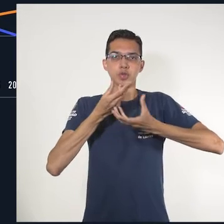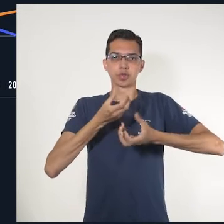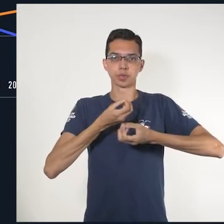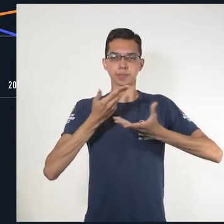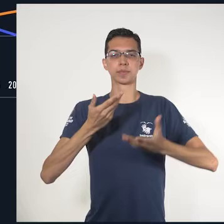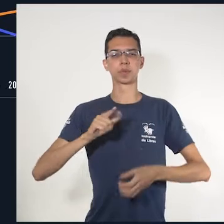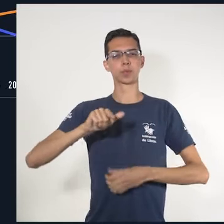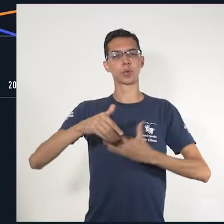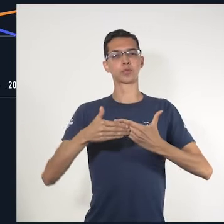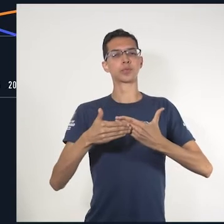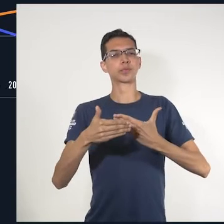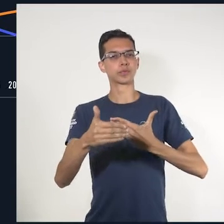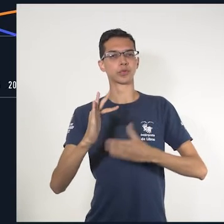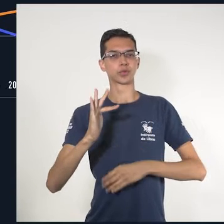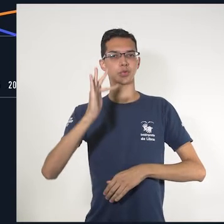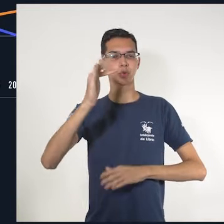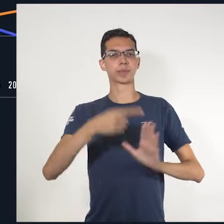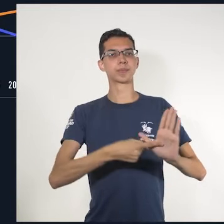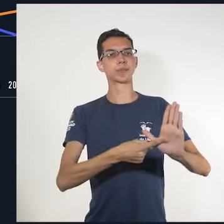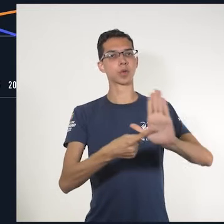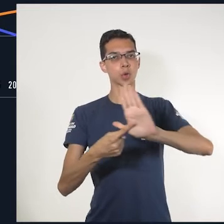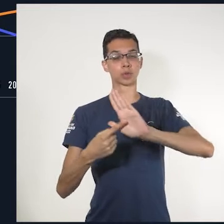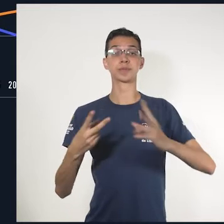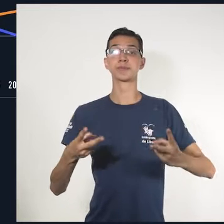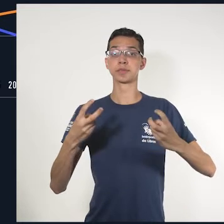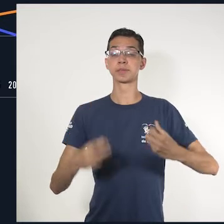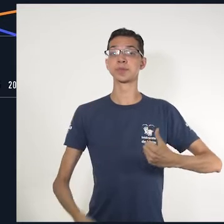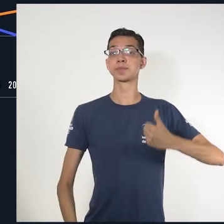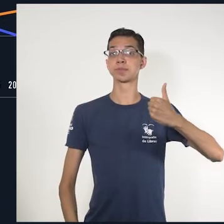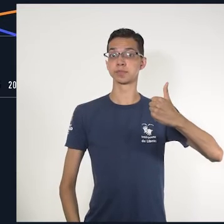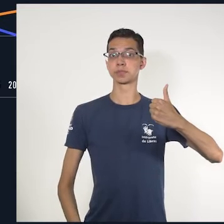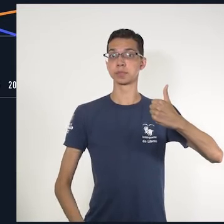confirmado, realmente pode mostrar para nós um impacto positivo